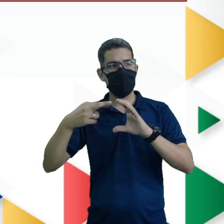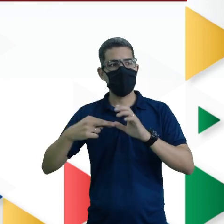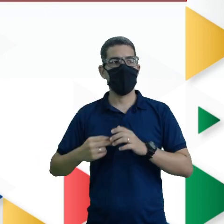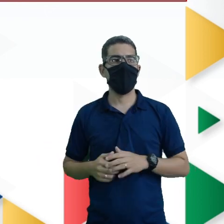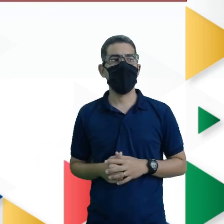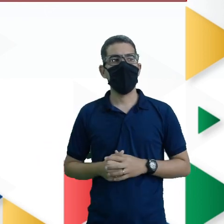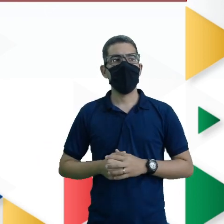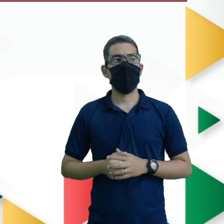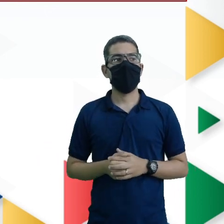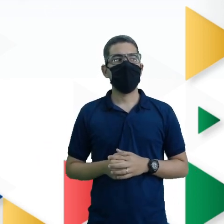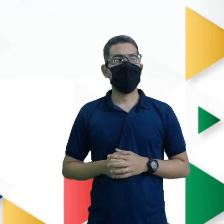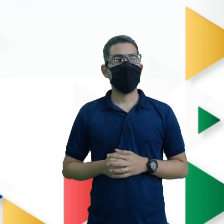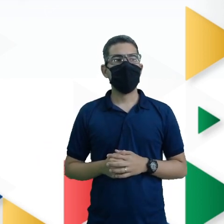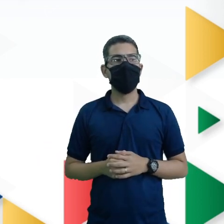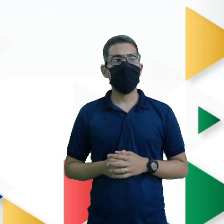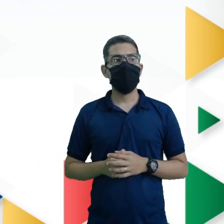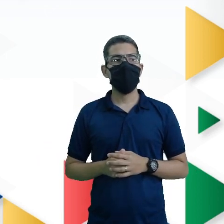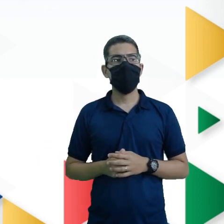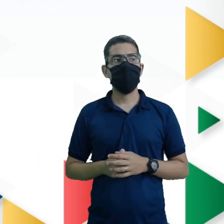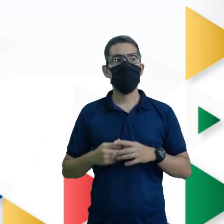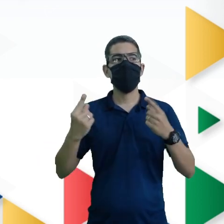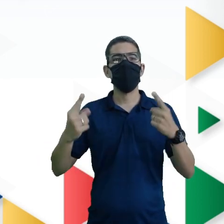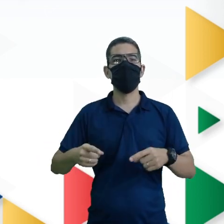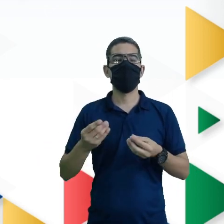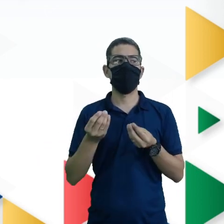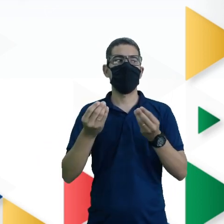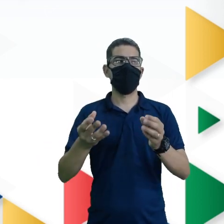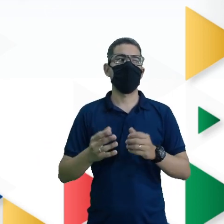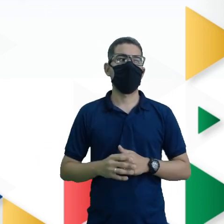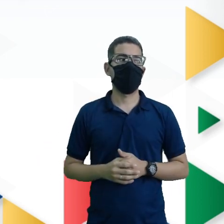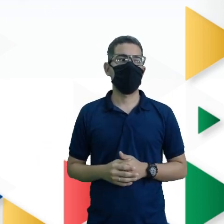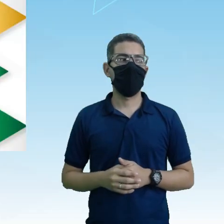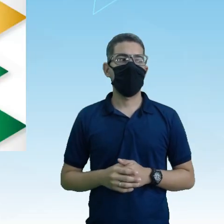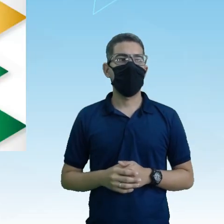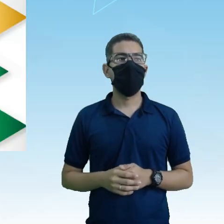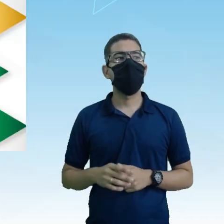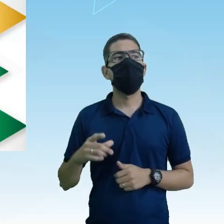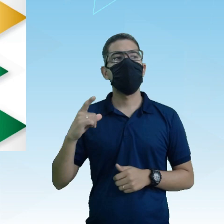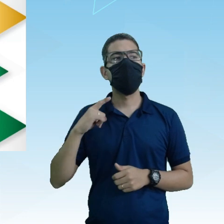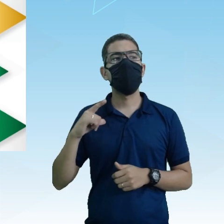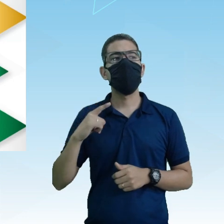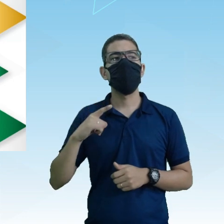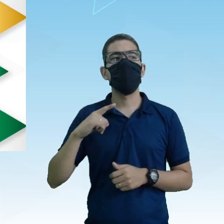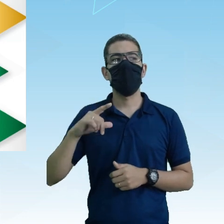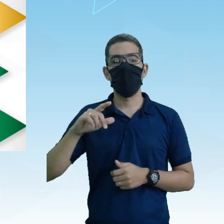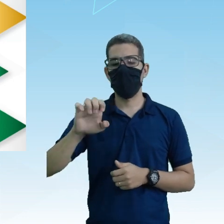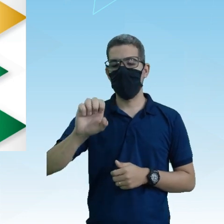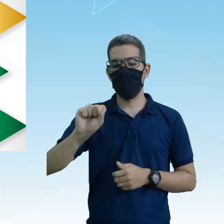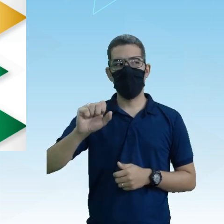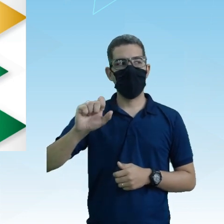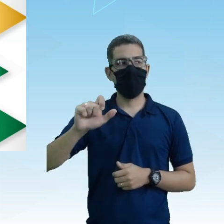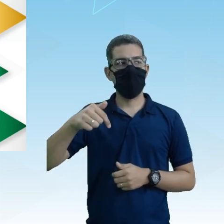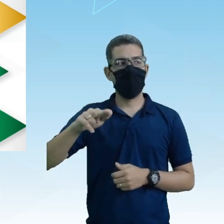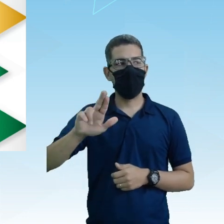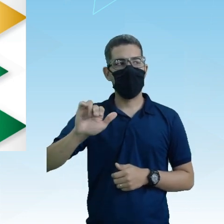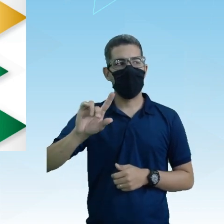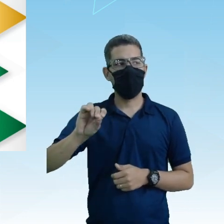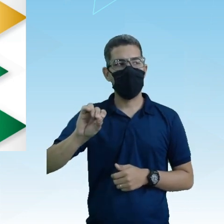da Transmissão, tudo junto em acento. Desafio para você. Além dos quadros, que outros instrumentos você